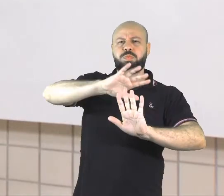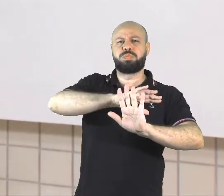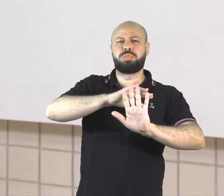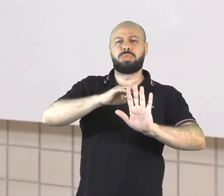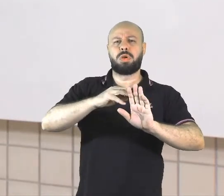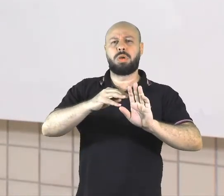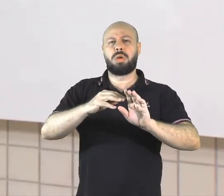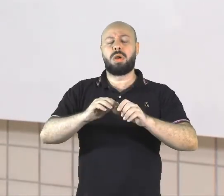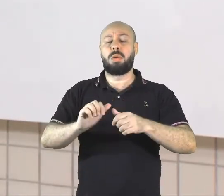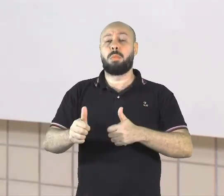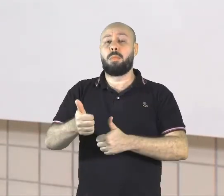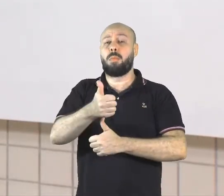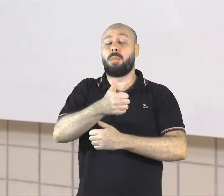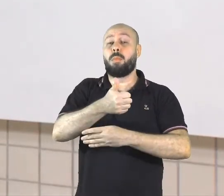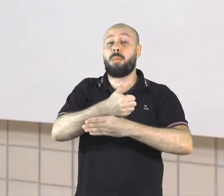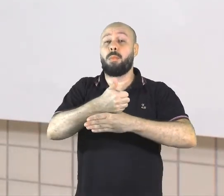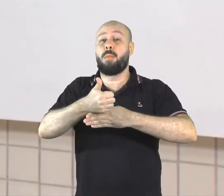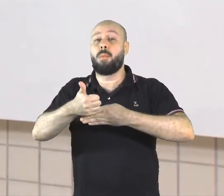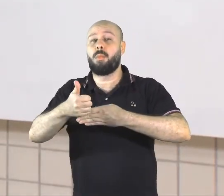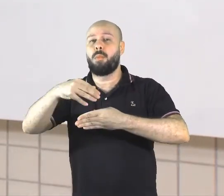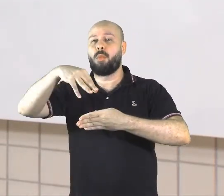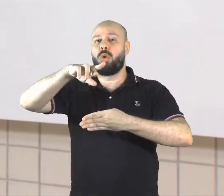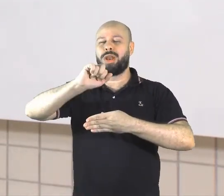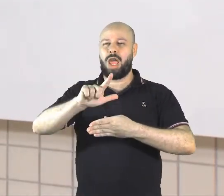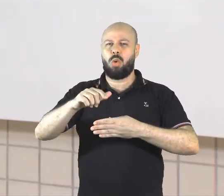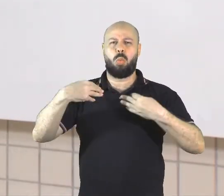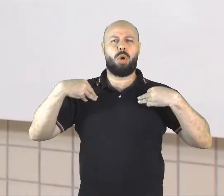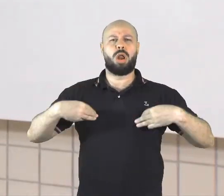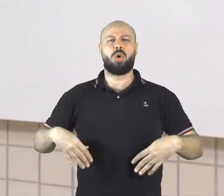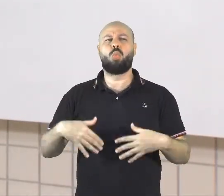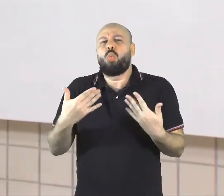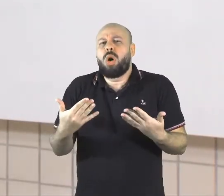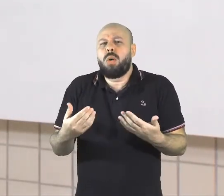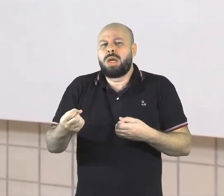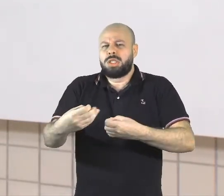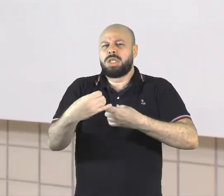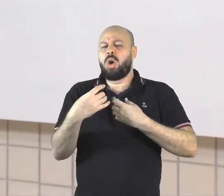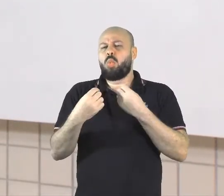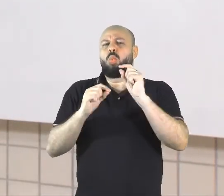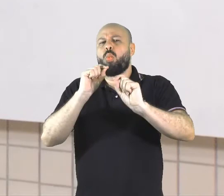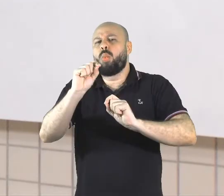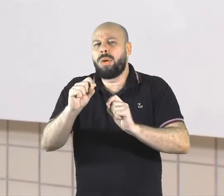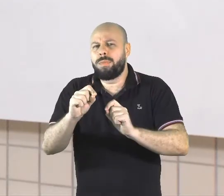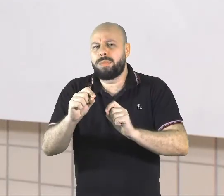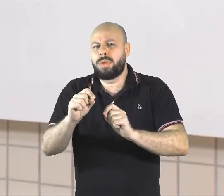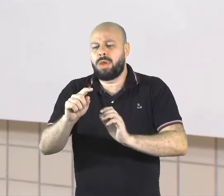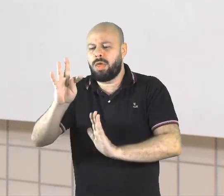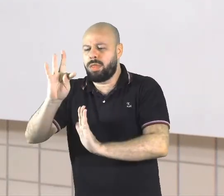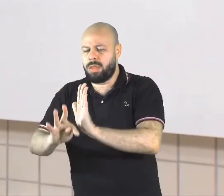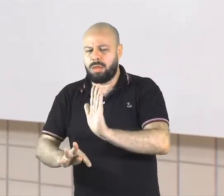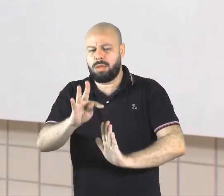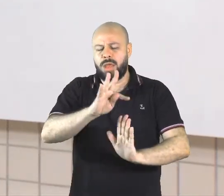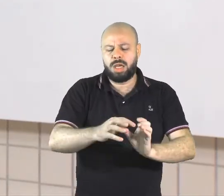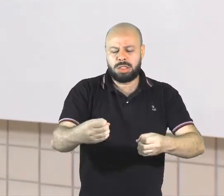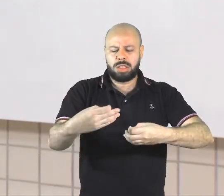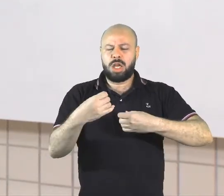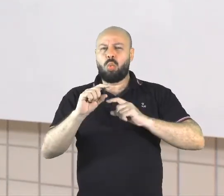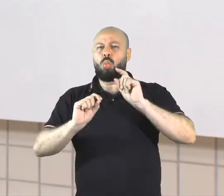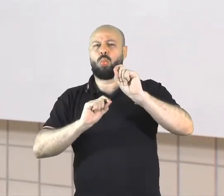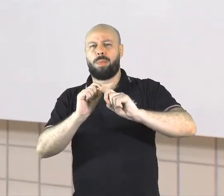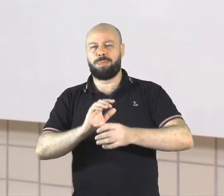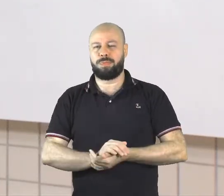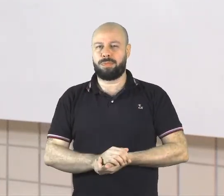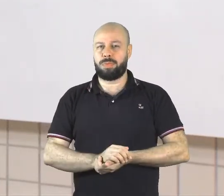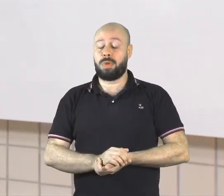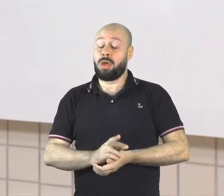ele está querendo nos ensinar uma coisa. O que ele está querendo nos ensinar? Os dois textos estão querendo nos ensinar. Aí você vai responder